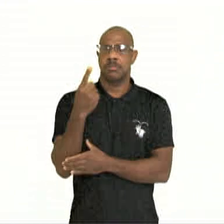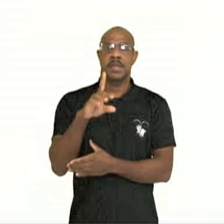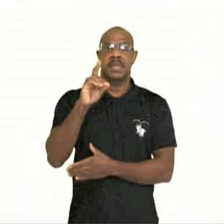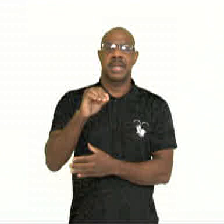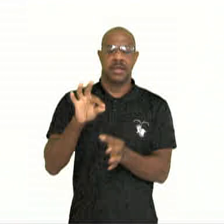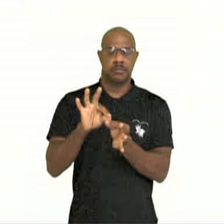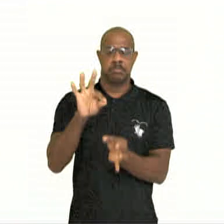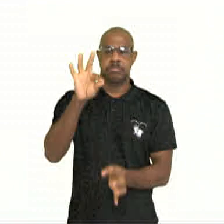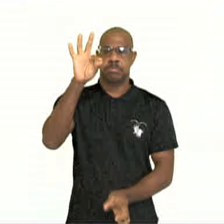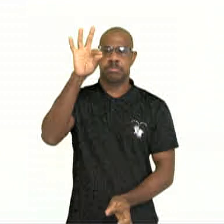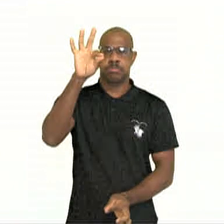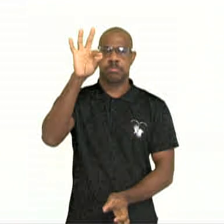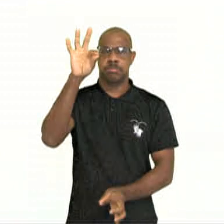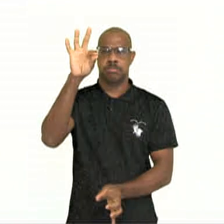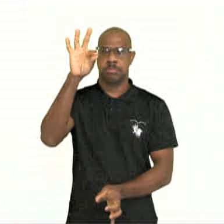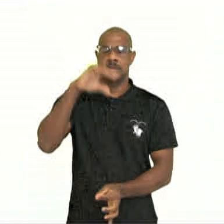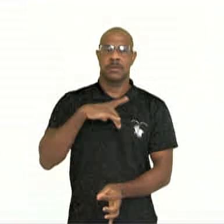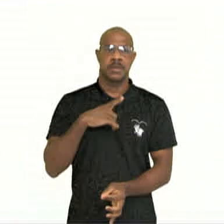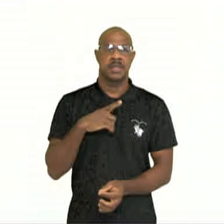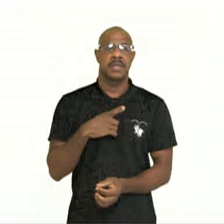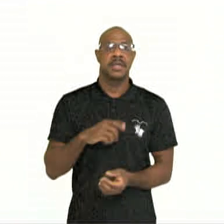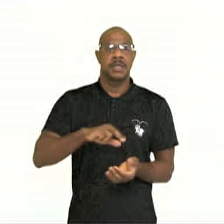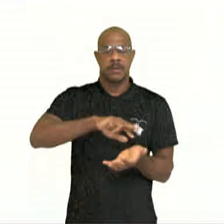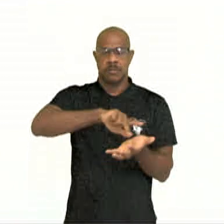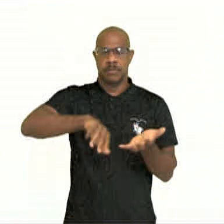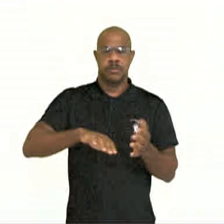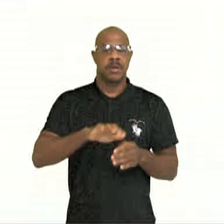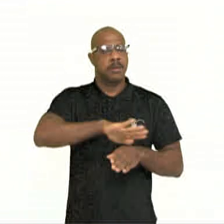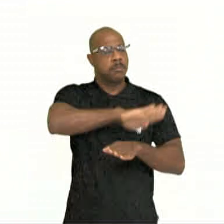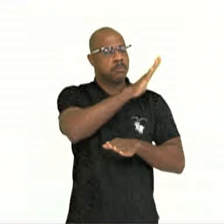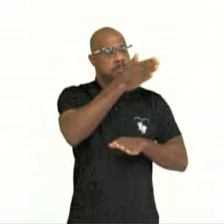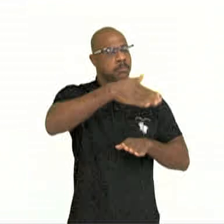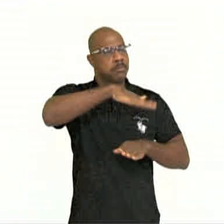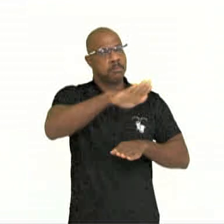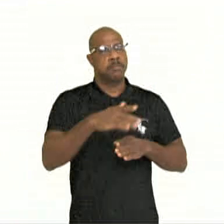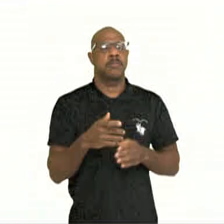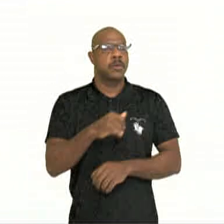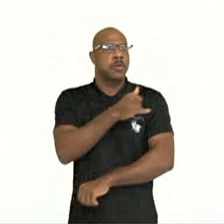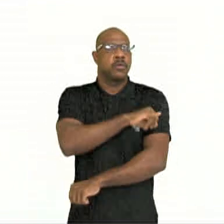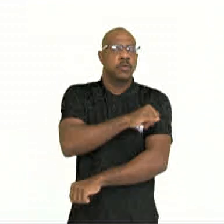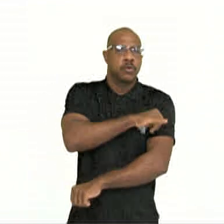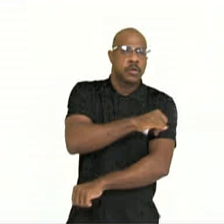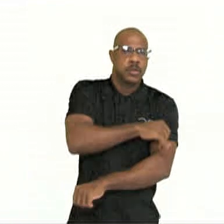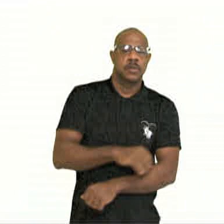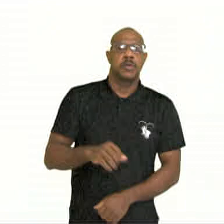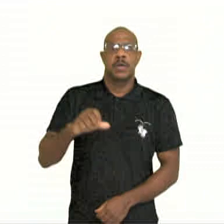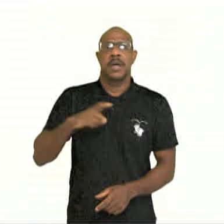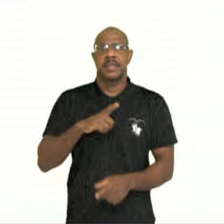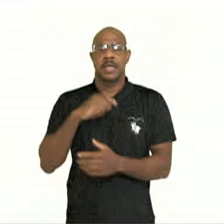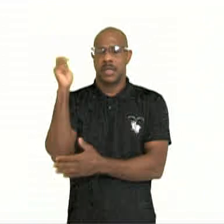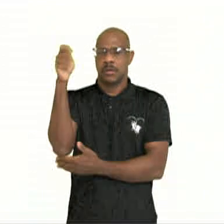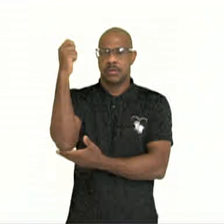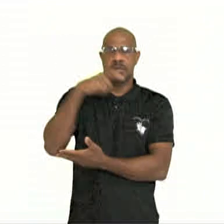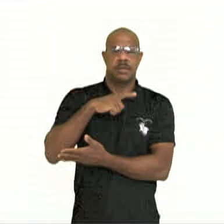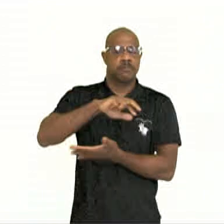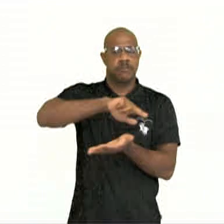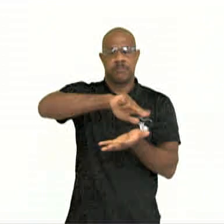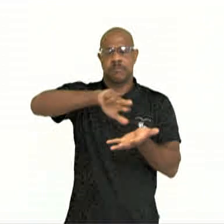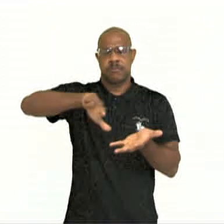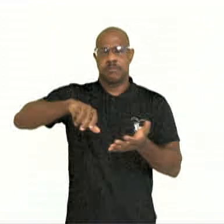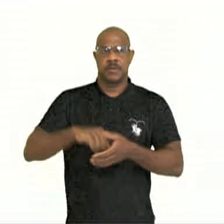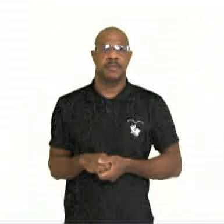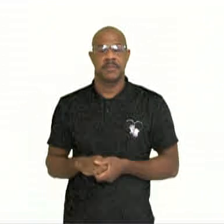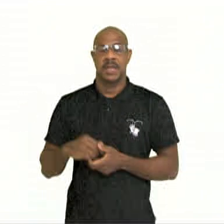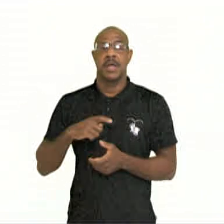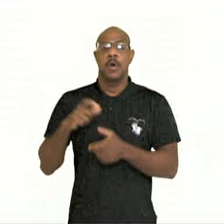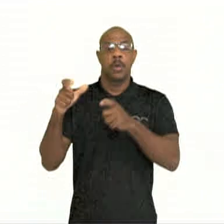uma palmeira, era muito abundante na Serra do Mar, do Rio de Janeiro até o Rio Grande do Sul, habitando os locais mais